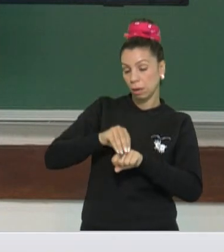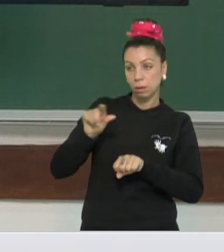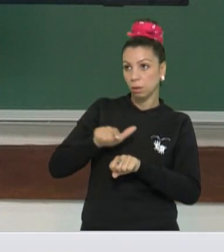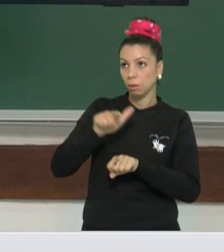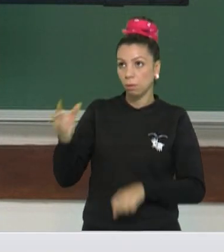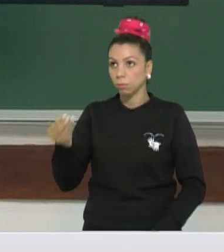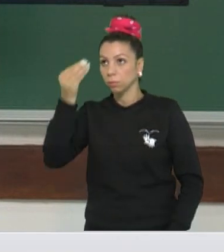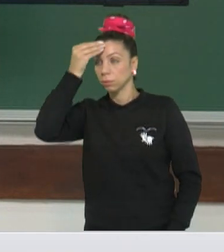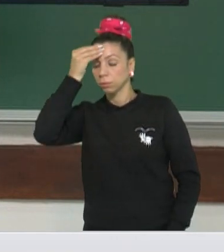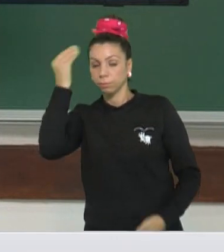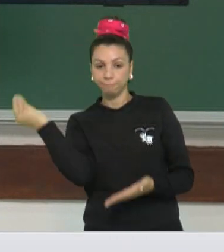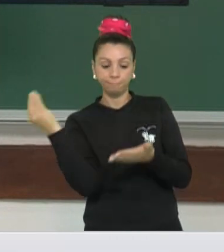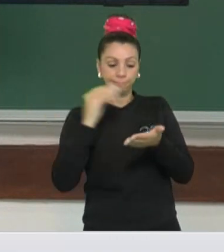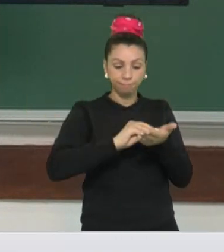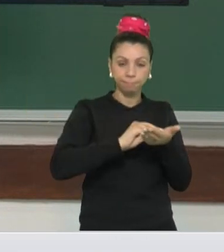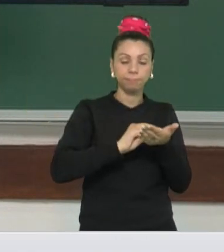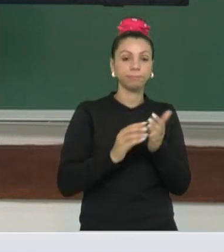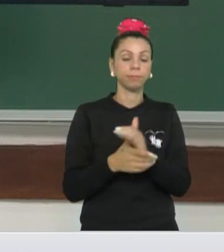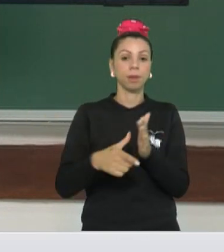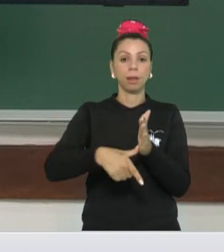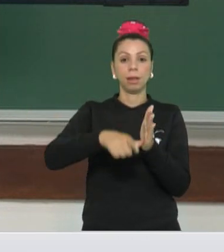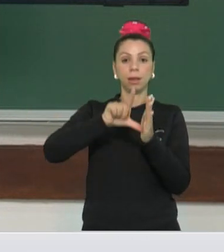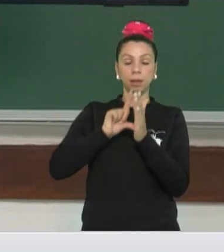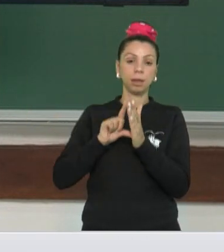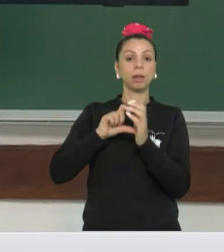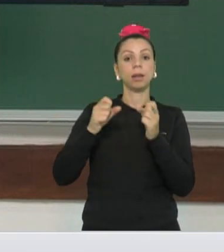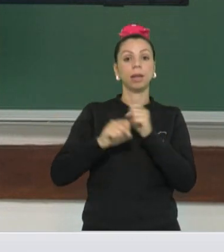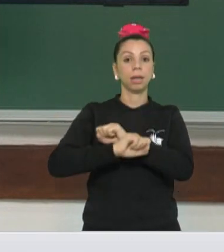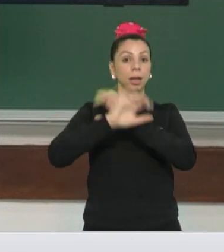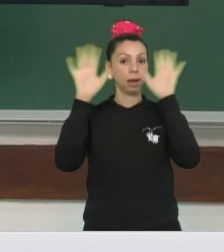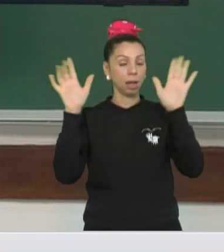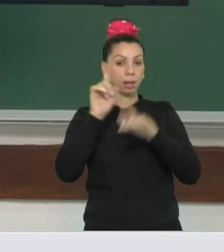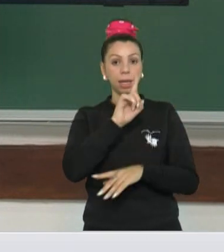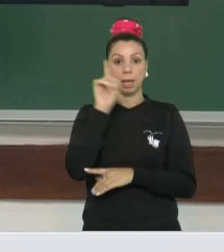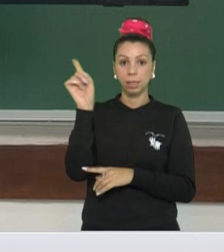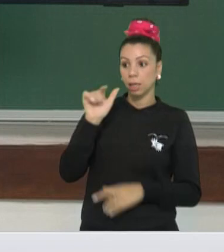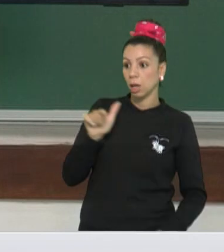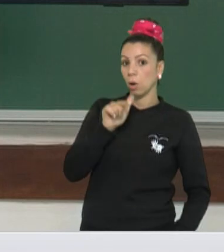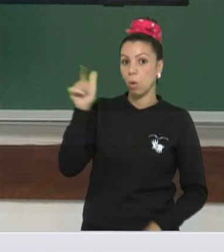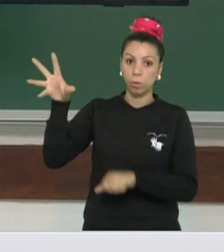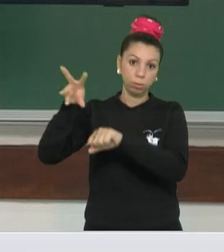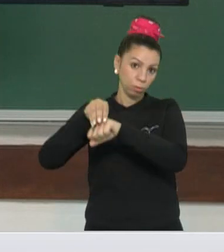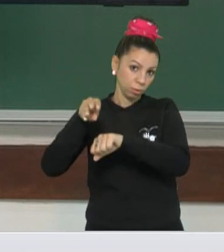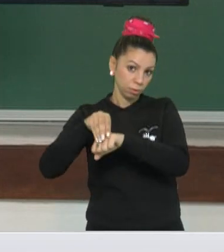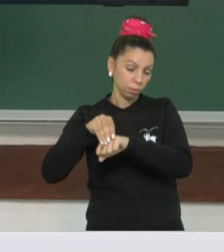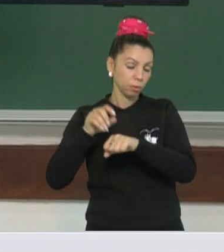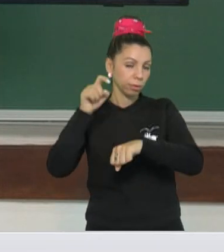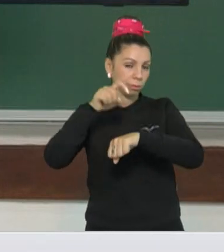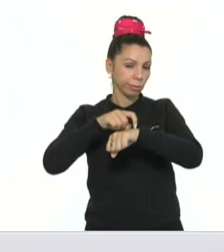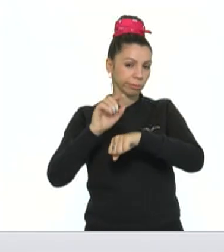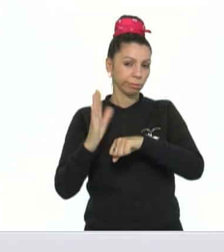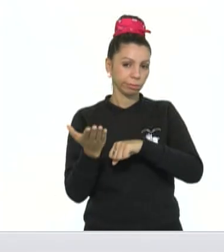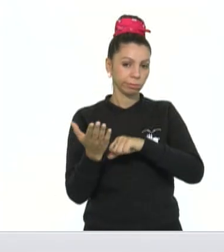que você vai colocar aqui. A anterior era explícita, essa inferência implícita, um tempinho para você.